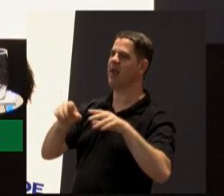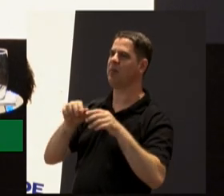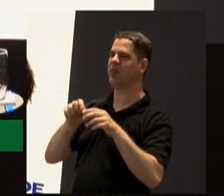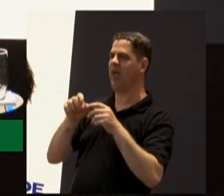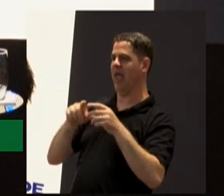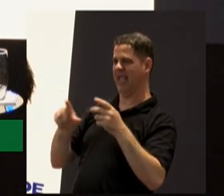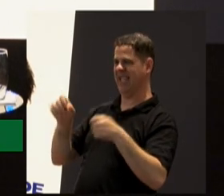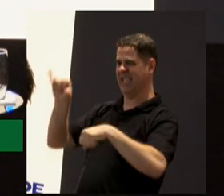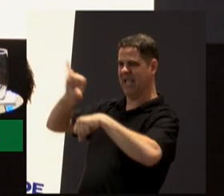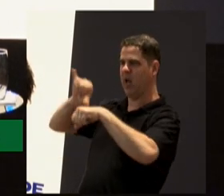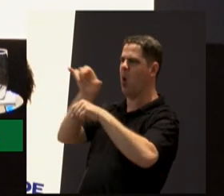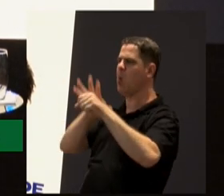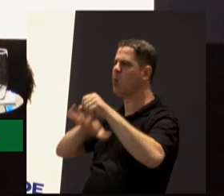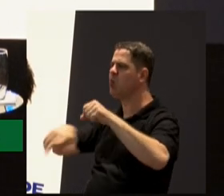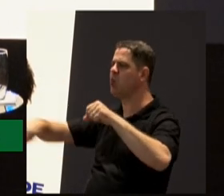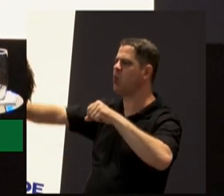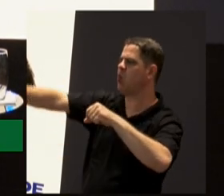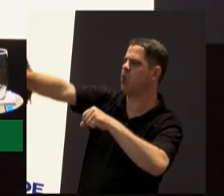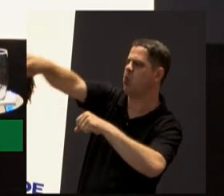cidade.